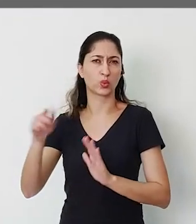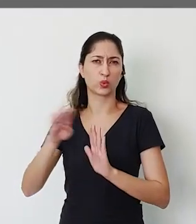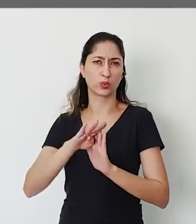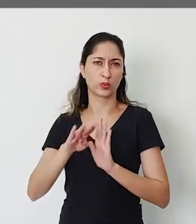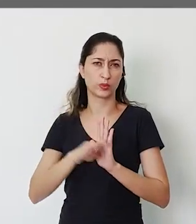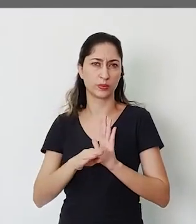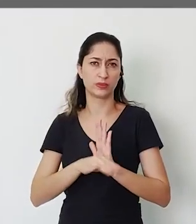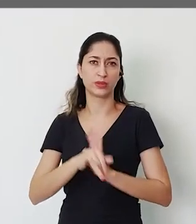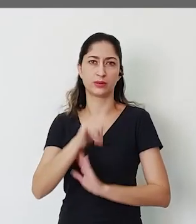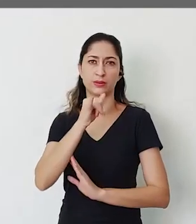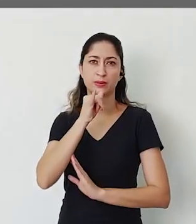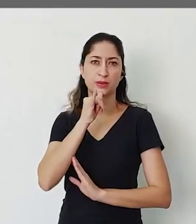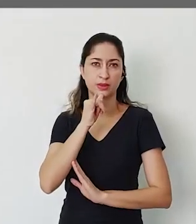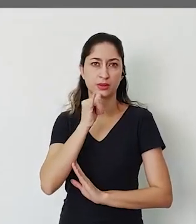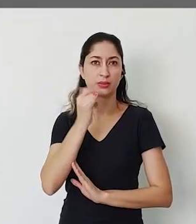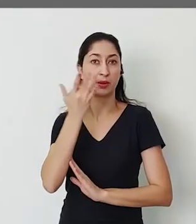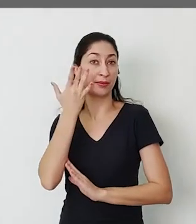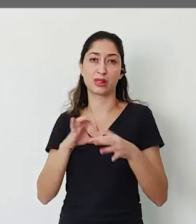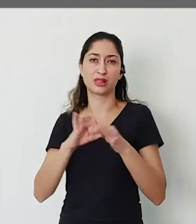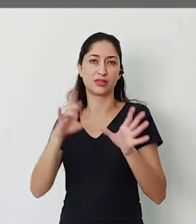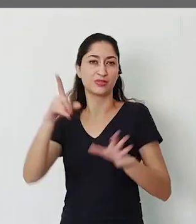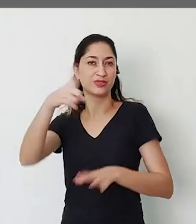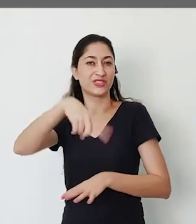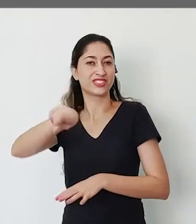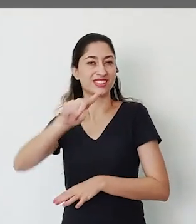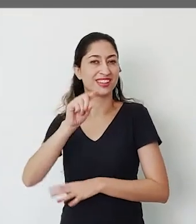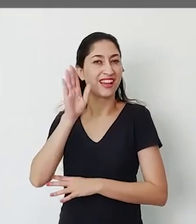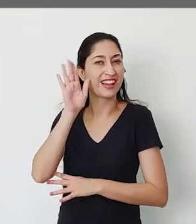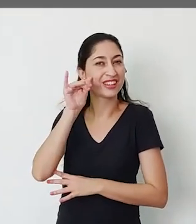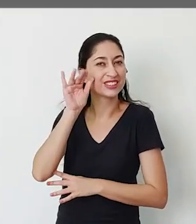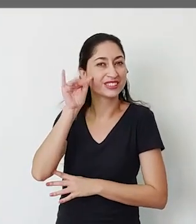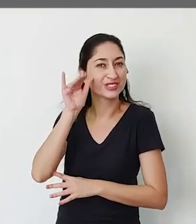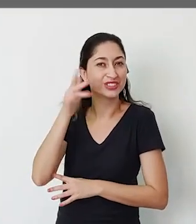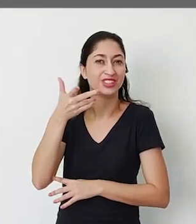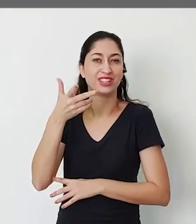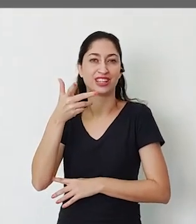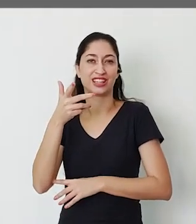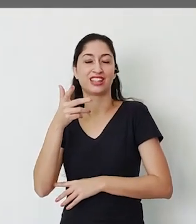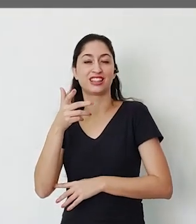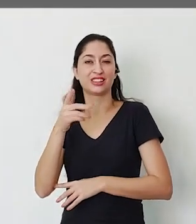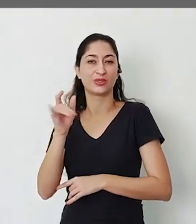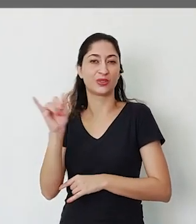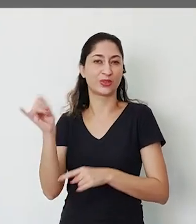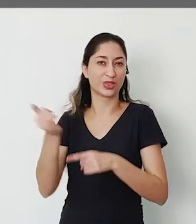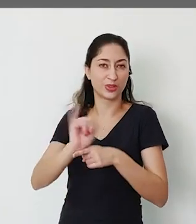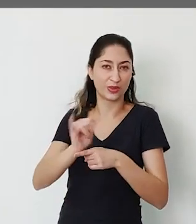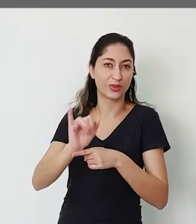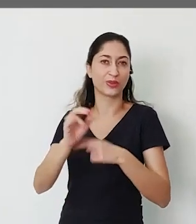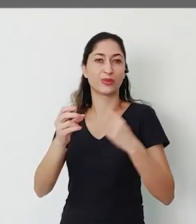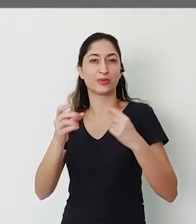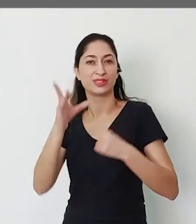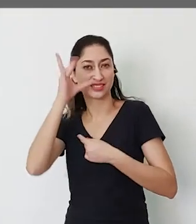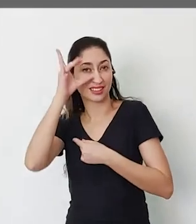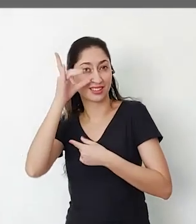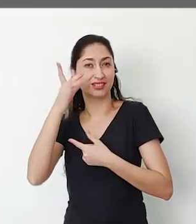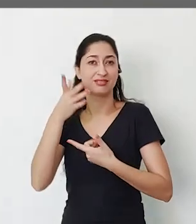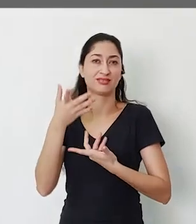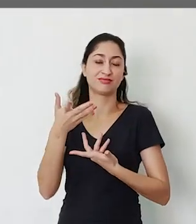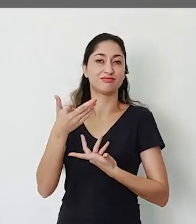Hip Hop já vinha muito também junto com a Juventude Negra Favelada, que eles já faziam parte, Vanessa Beco, e essas outras